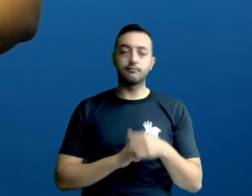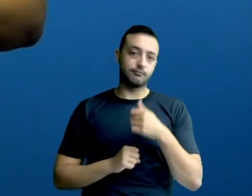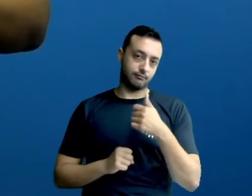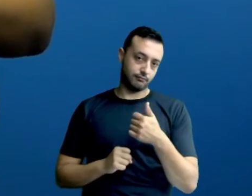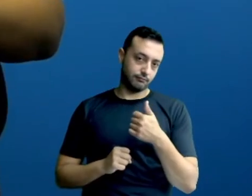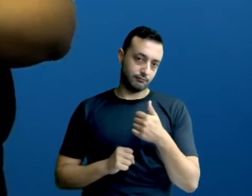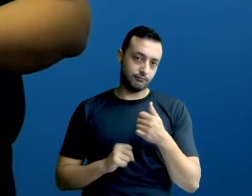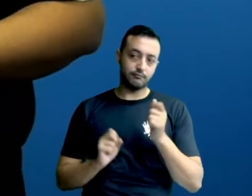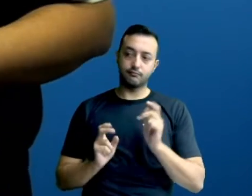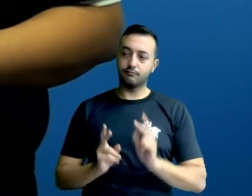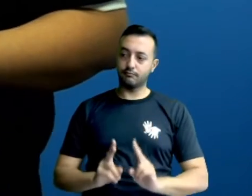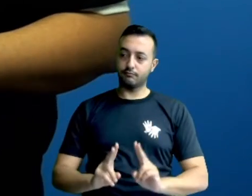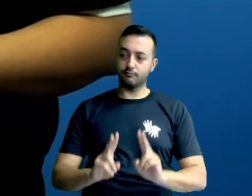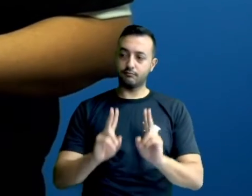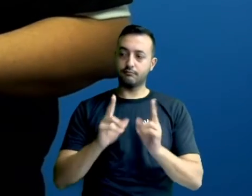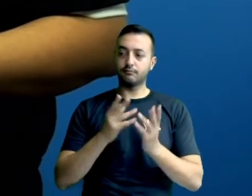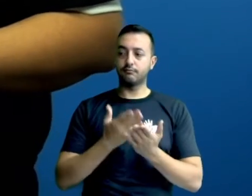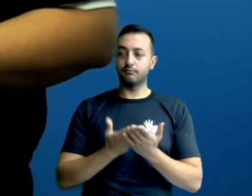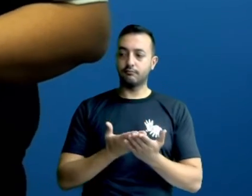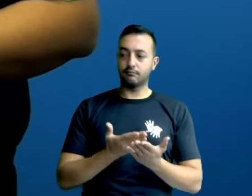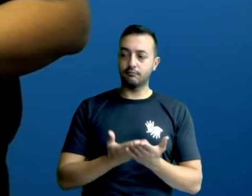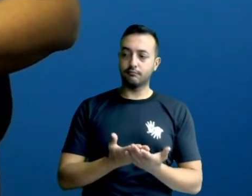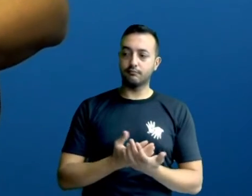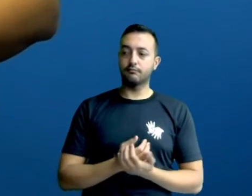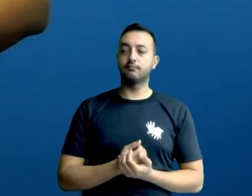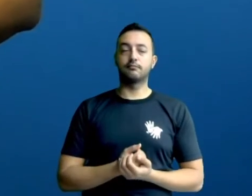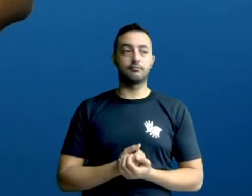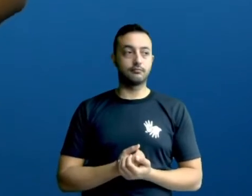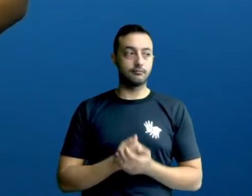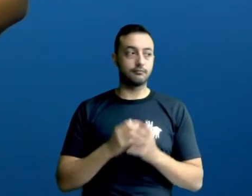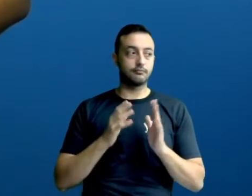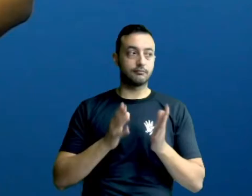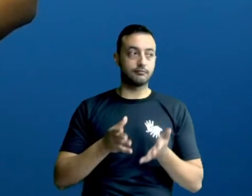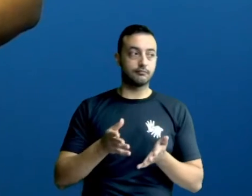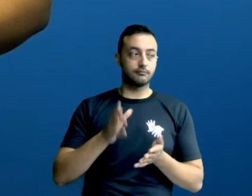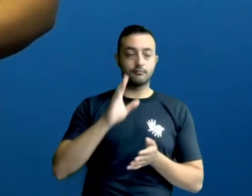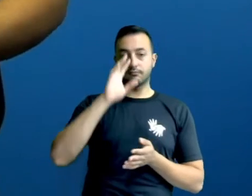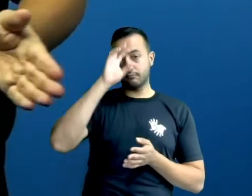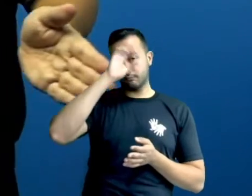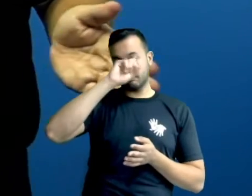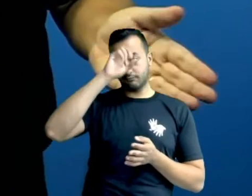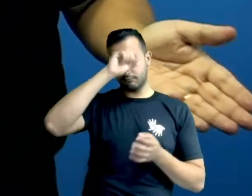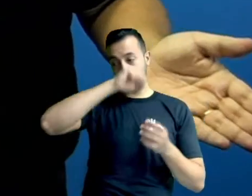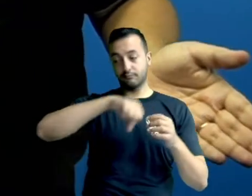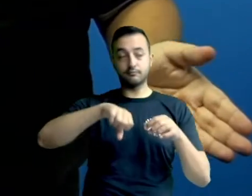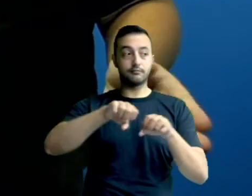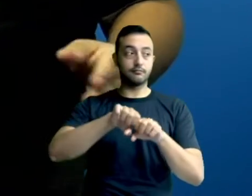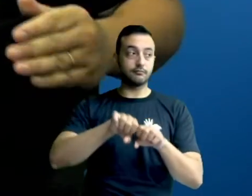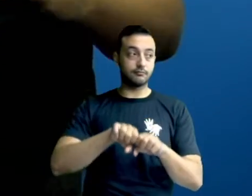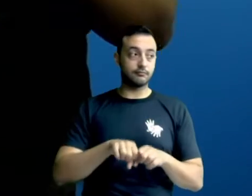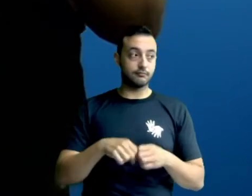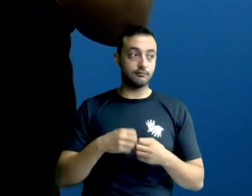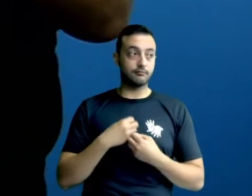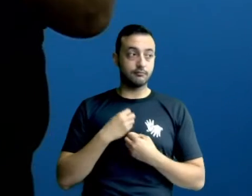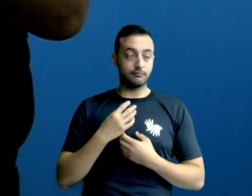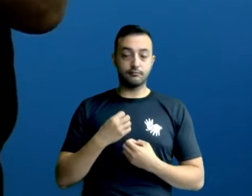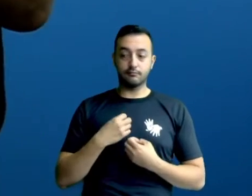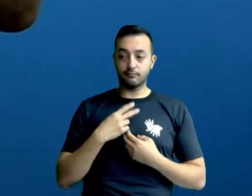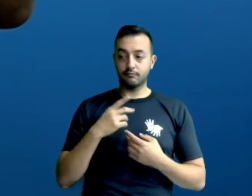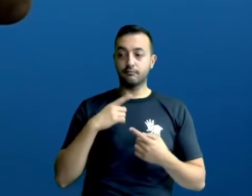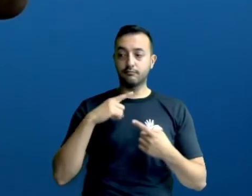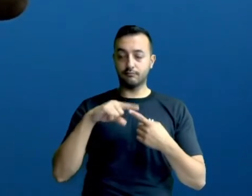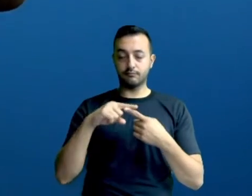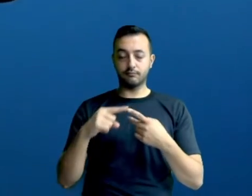bom? Prosseguindo com a nossa aula, já que aprendemos agora sobre as estruturas dos poemas, né? Que se divide